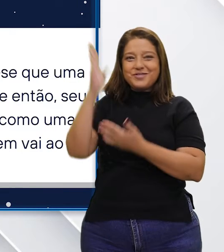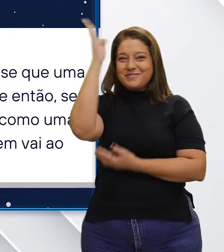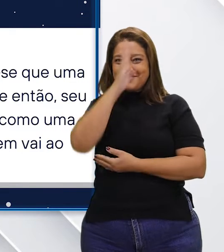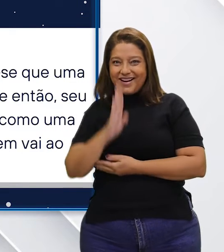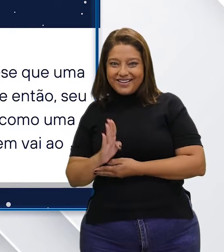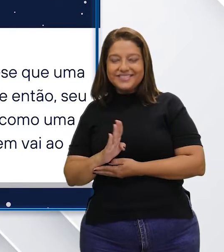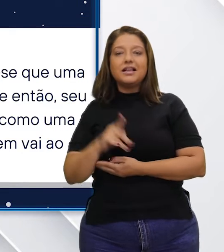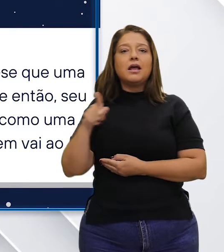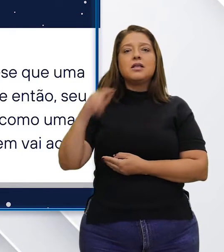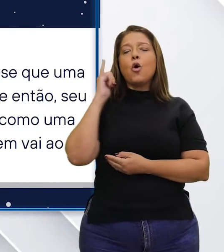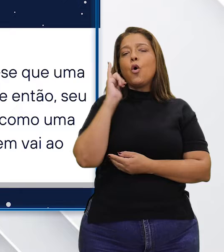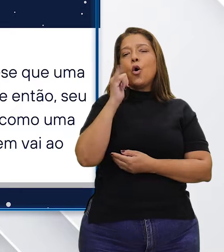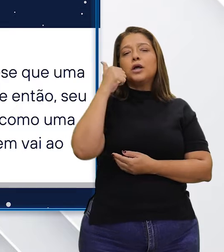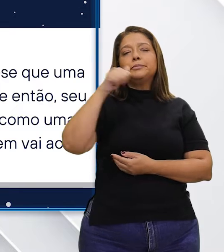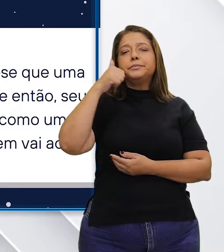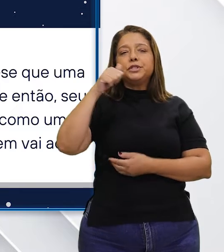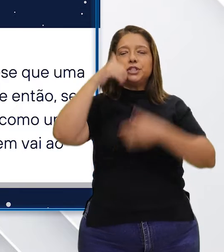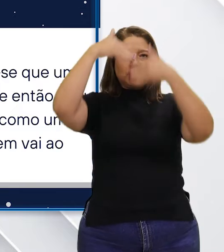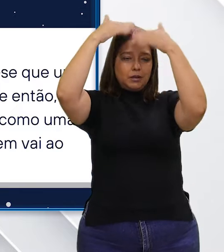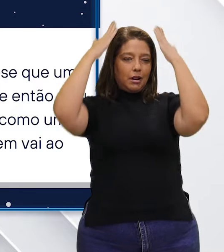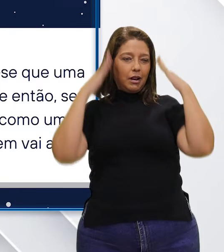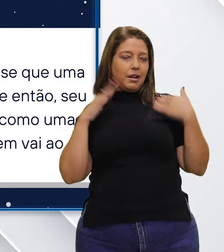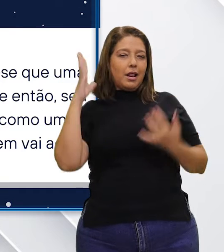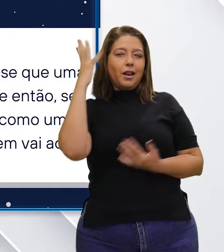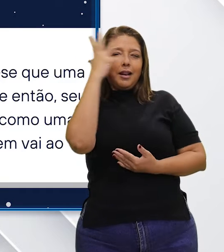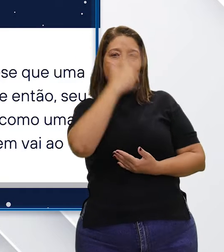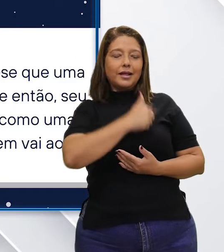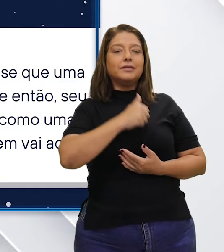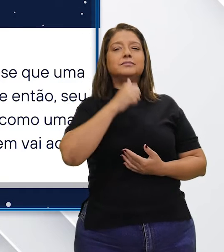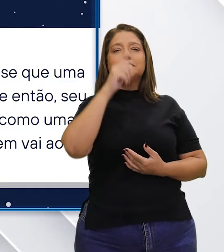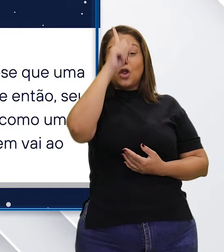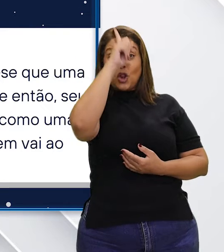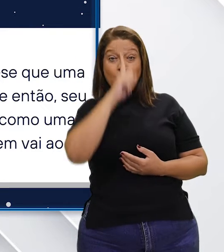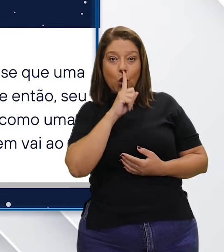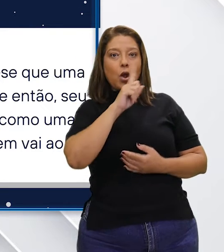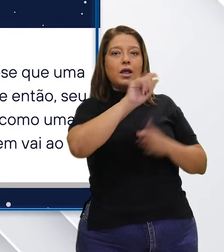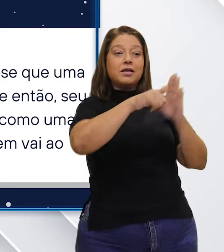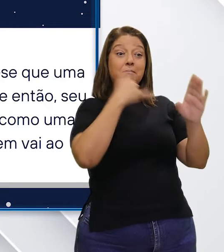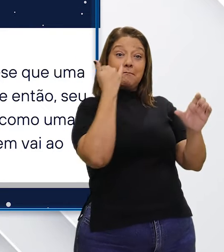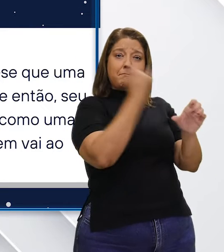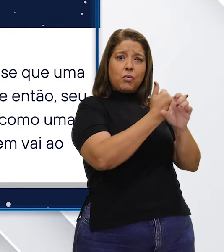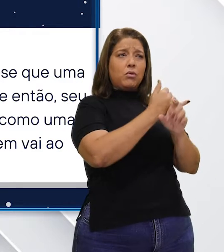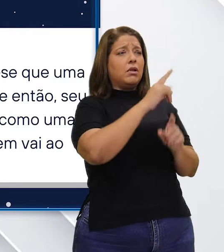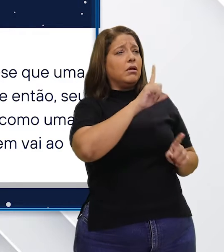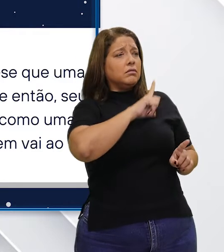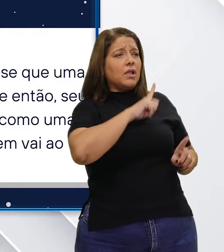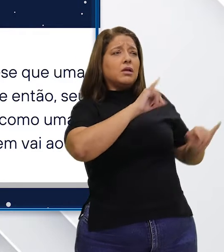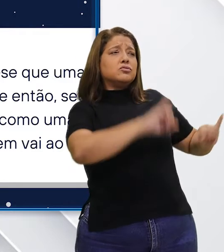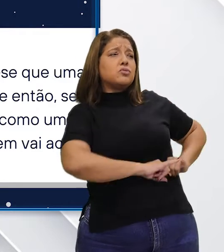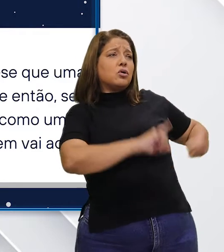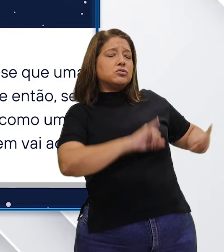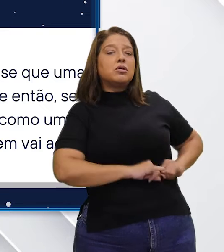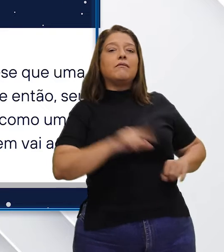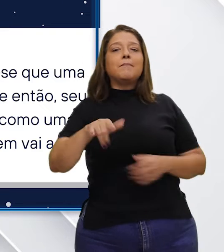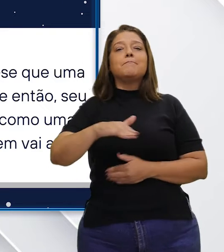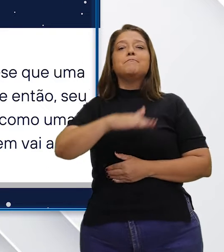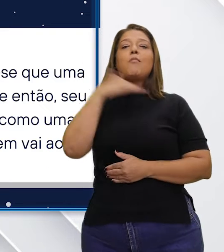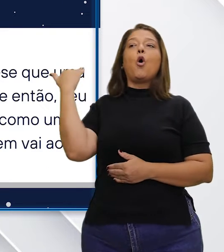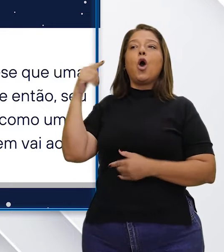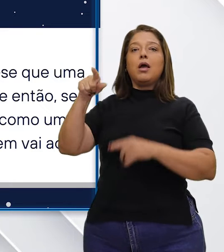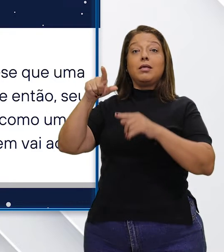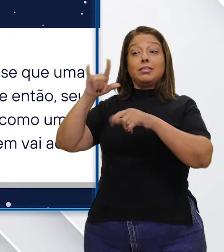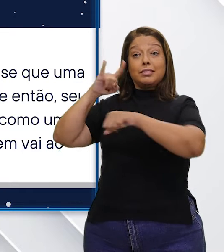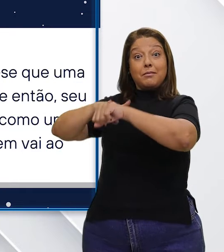estudantes brasileiros. Conta-se que uma jovem loira vítima de bullying morreu afogada no banheiro da